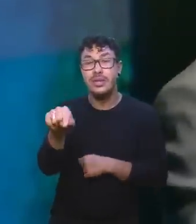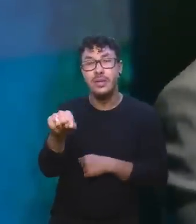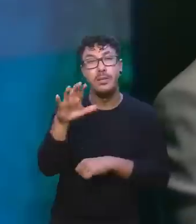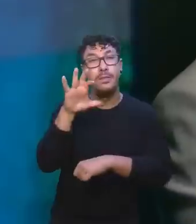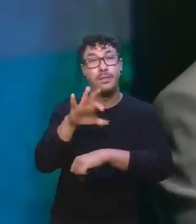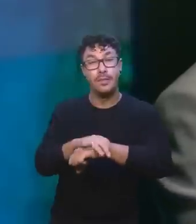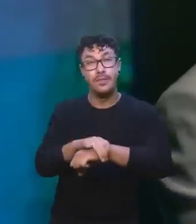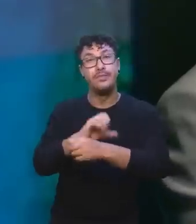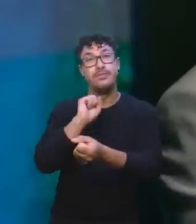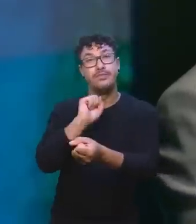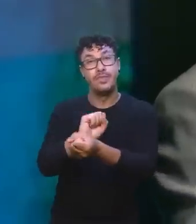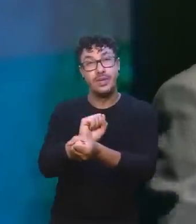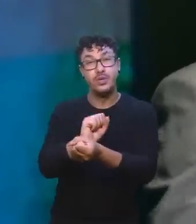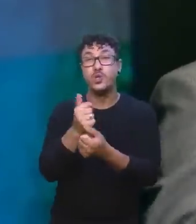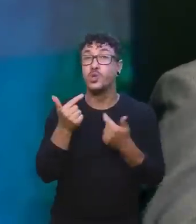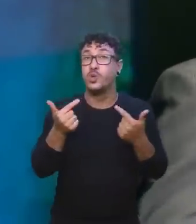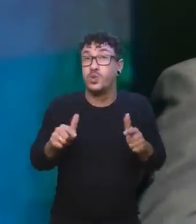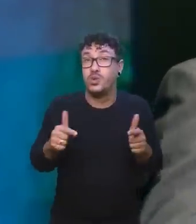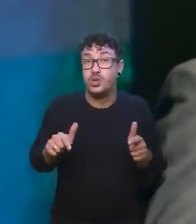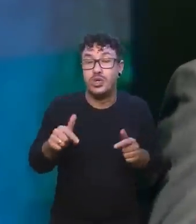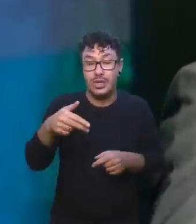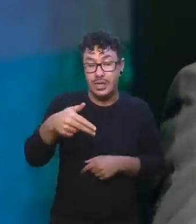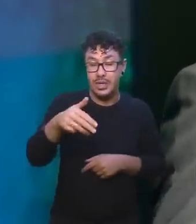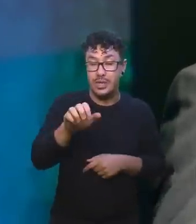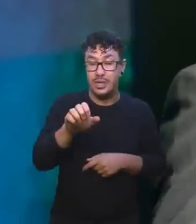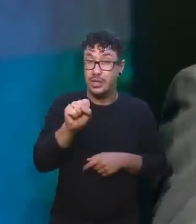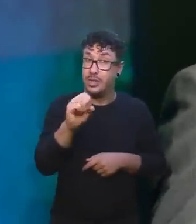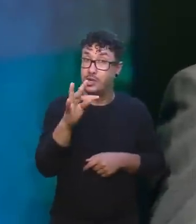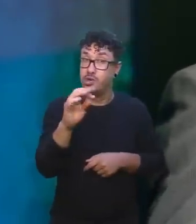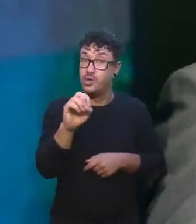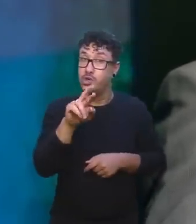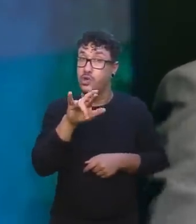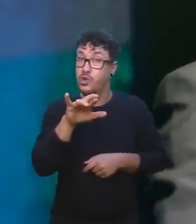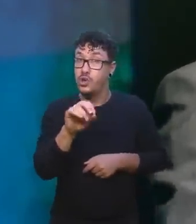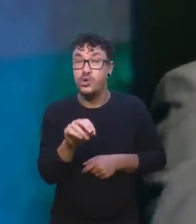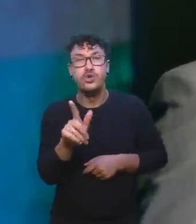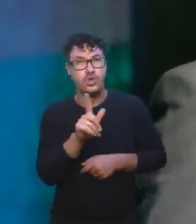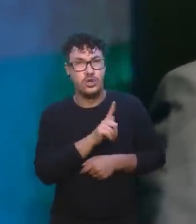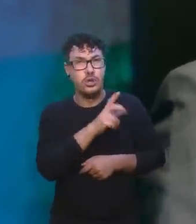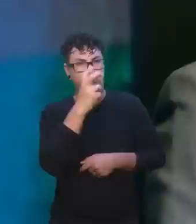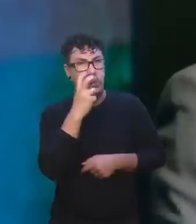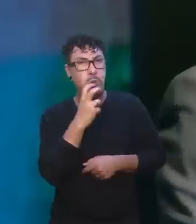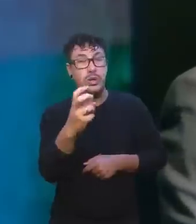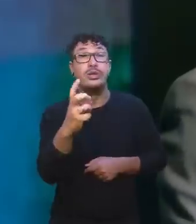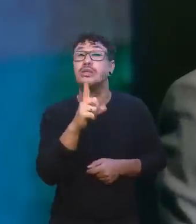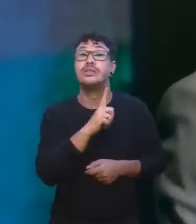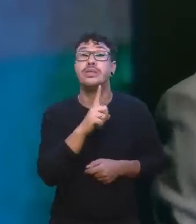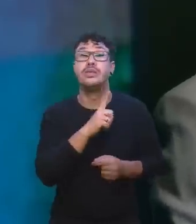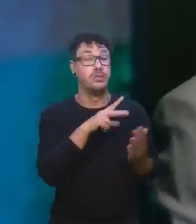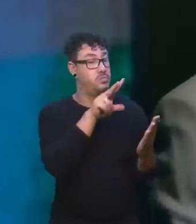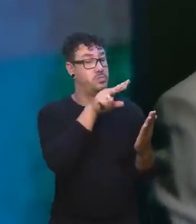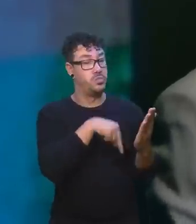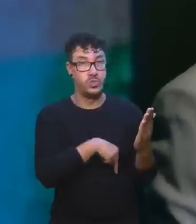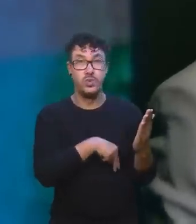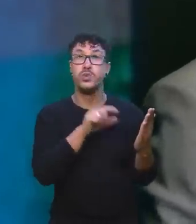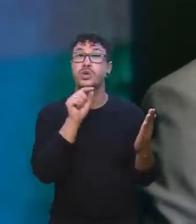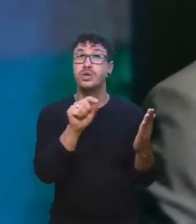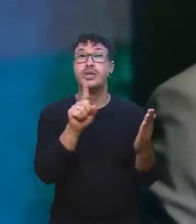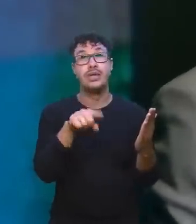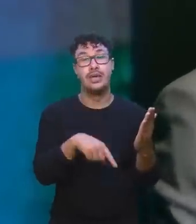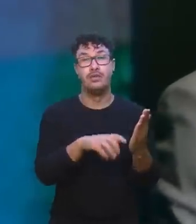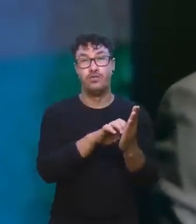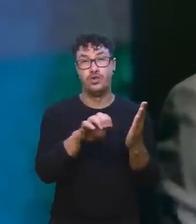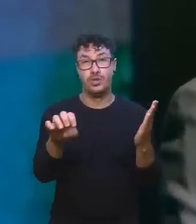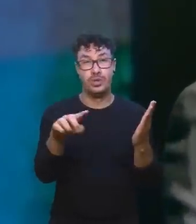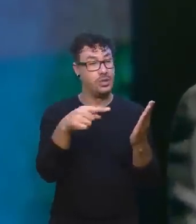Como não tinha ninguém para comentar, Nestório, que tinha um vasto conhecimento, ele vai comentar a lição do Evangelho. E num